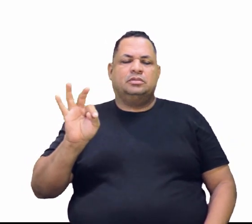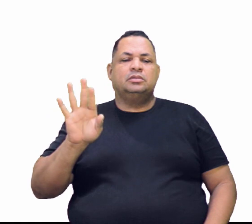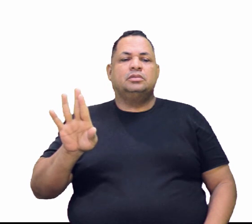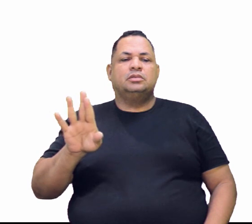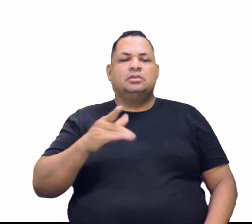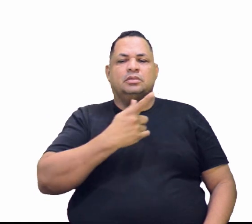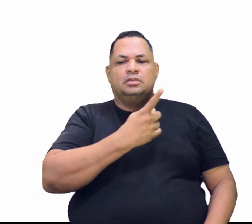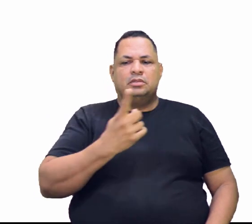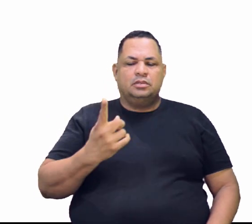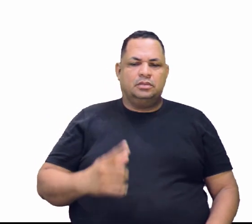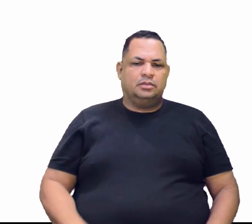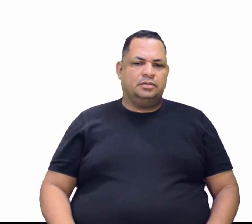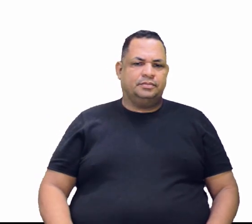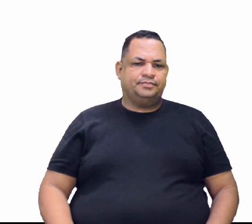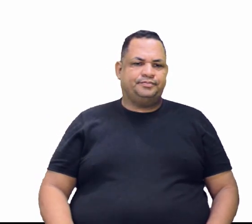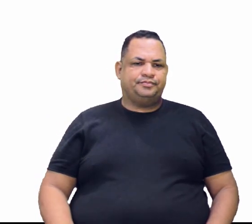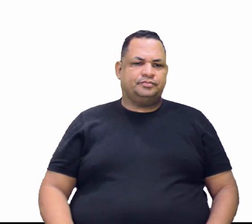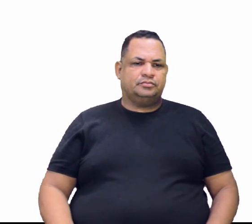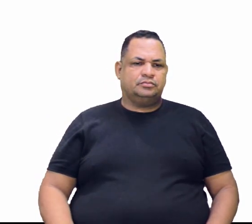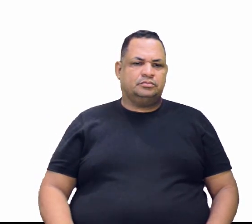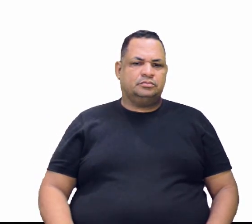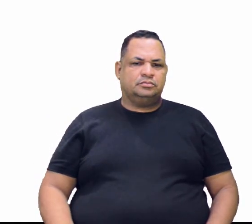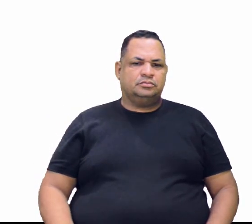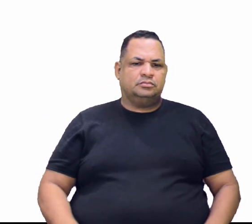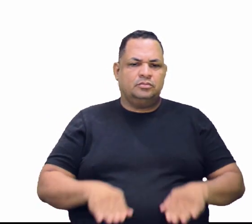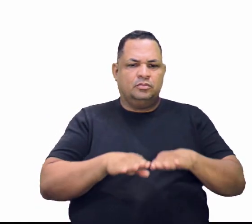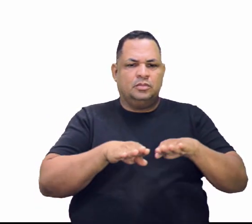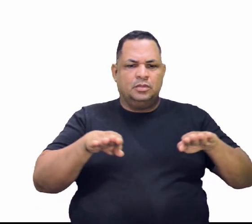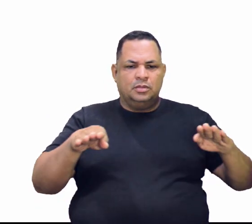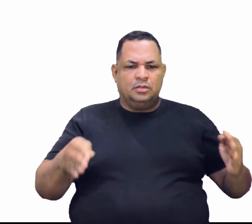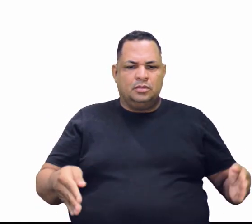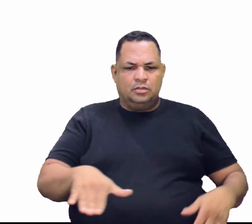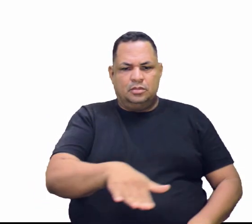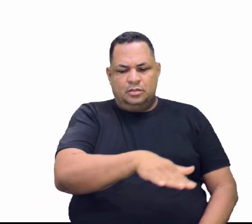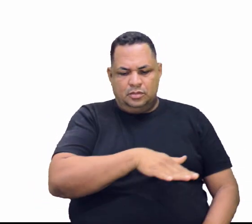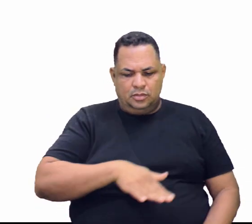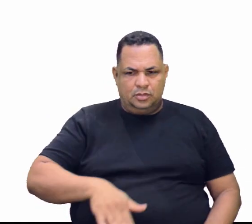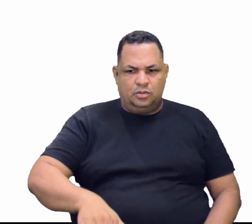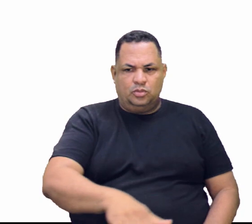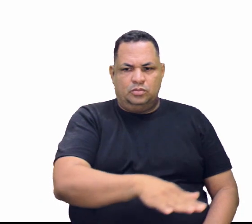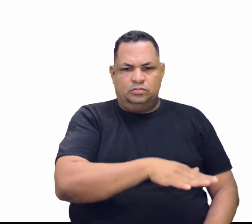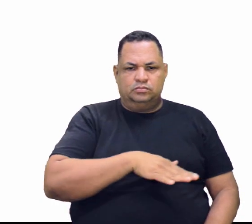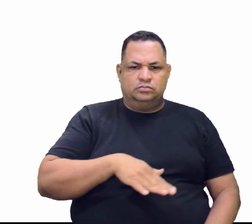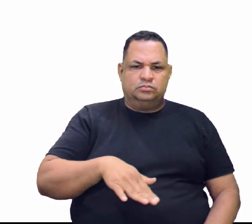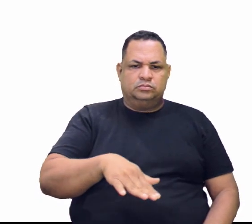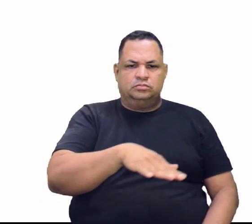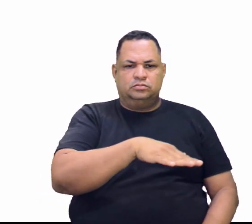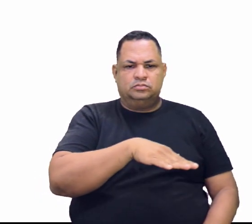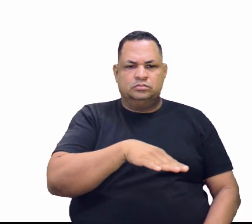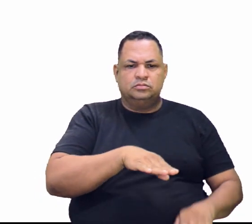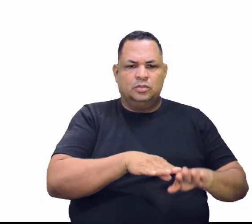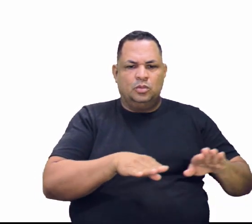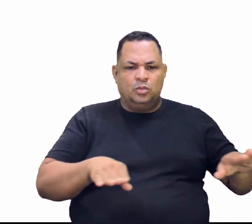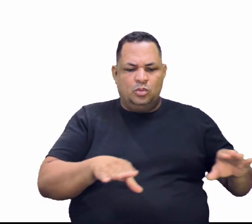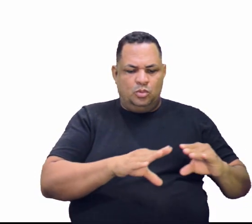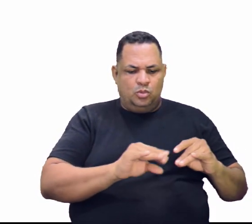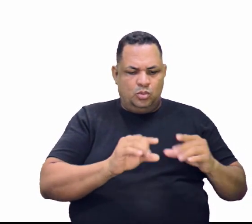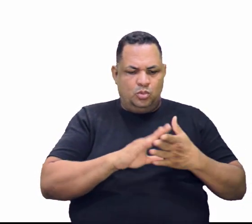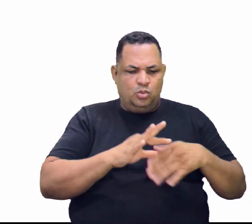expedição foram a partir de Diamantina, quando começou a abrir o piquete para a